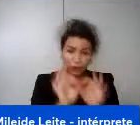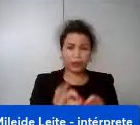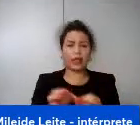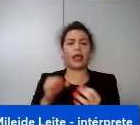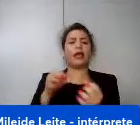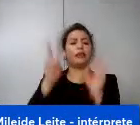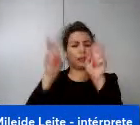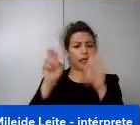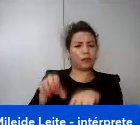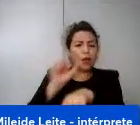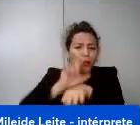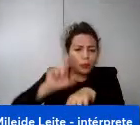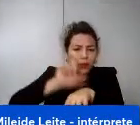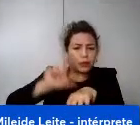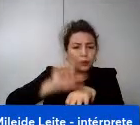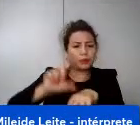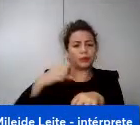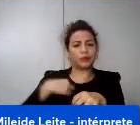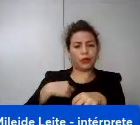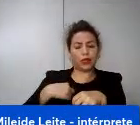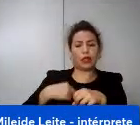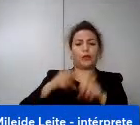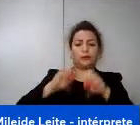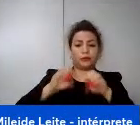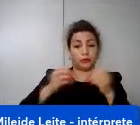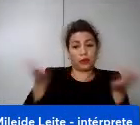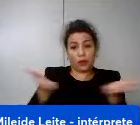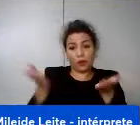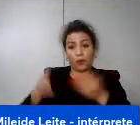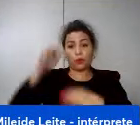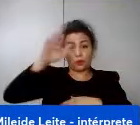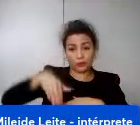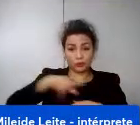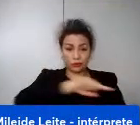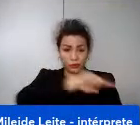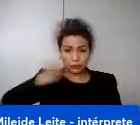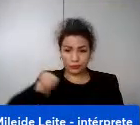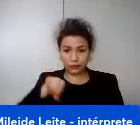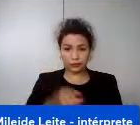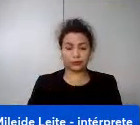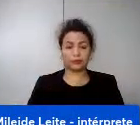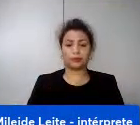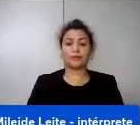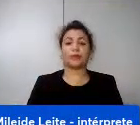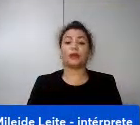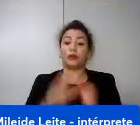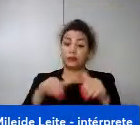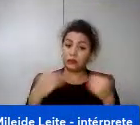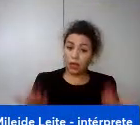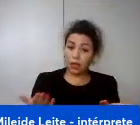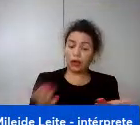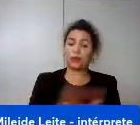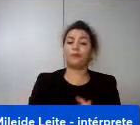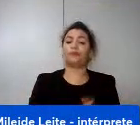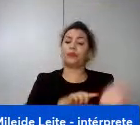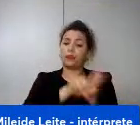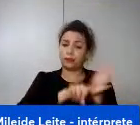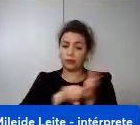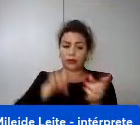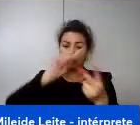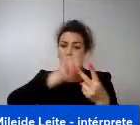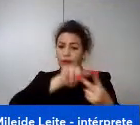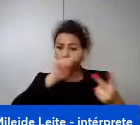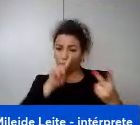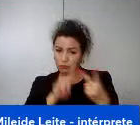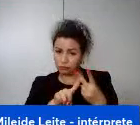né? Que eu vou passar hoje à tarde aí para vocês. Certo? Então, o trabalho da Roberta e da Arineide